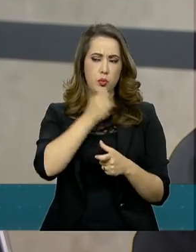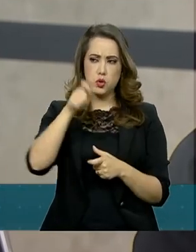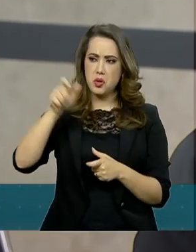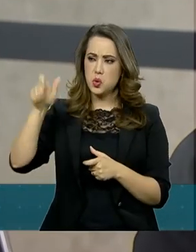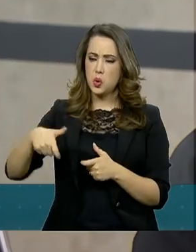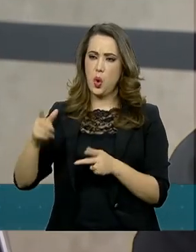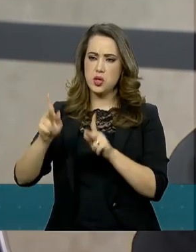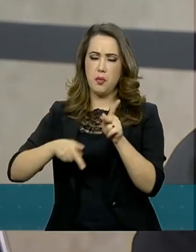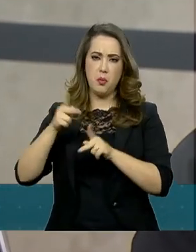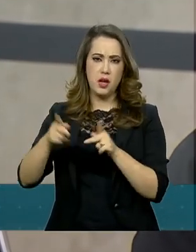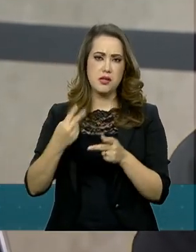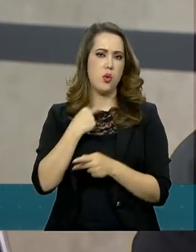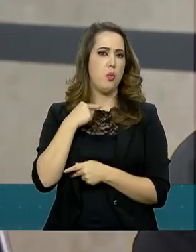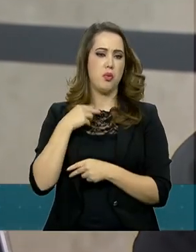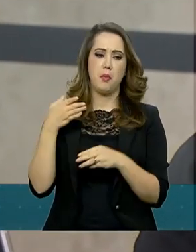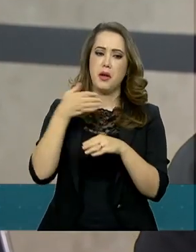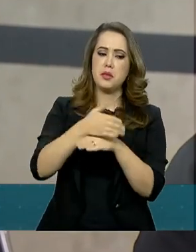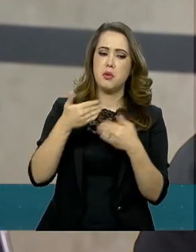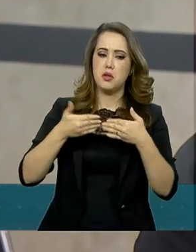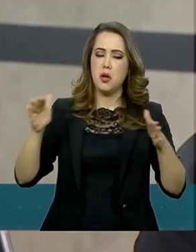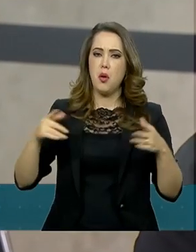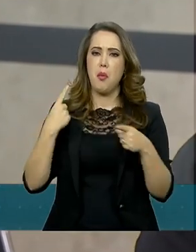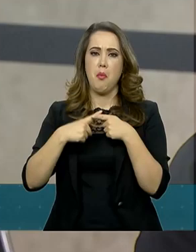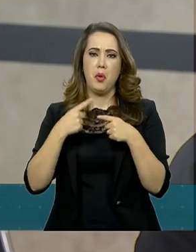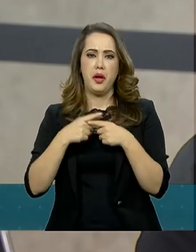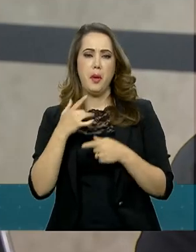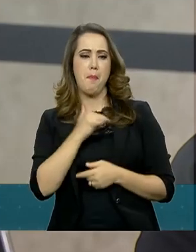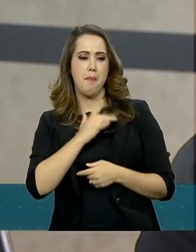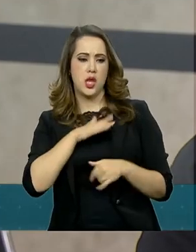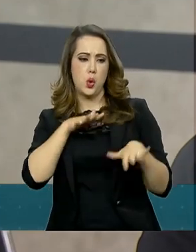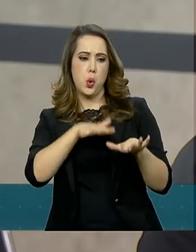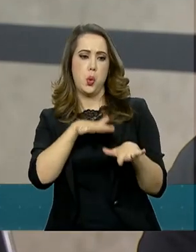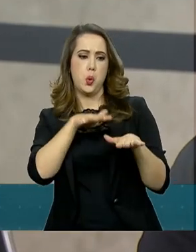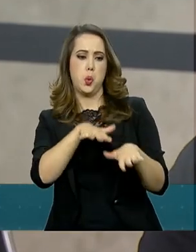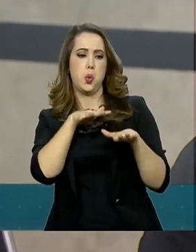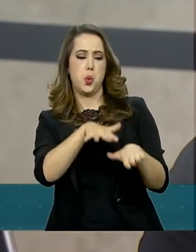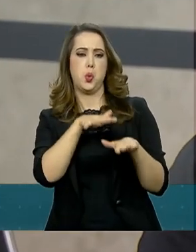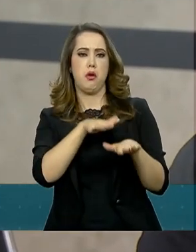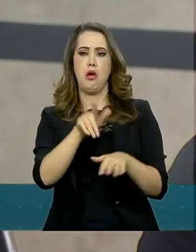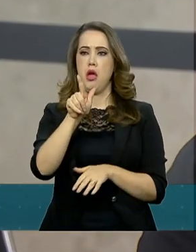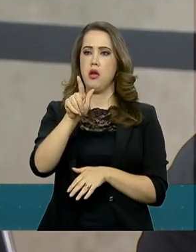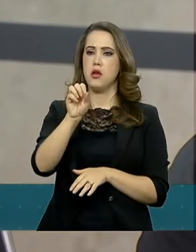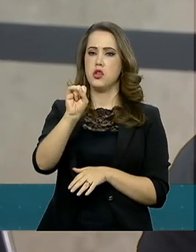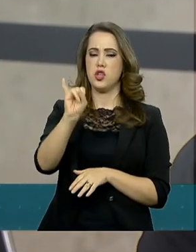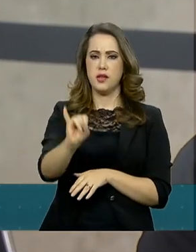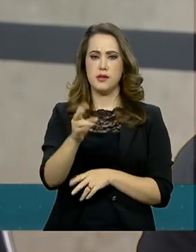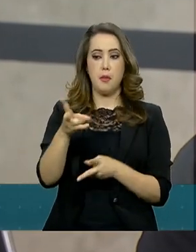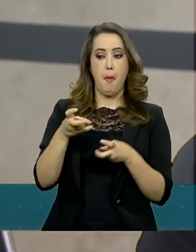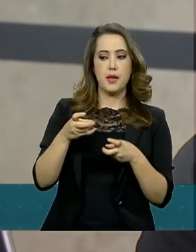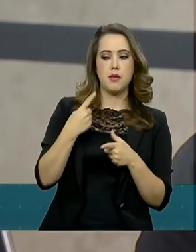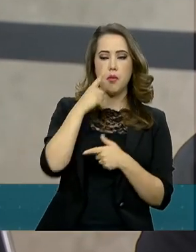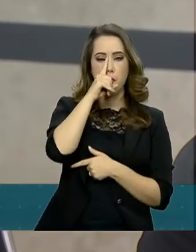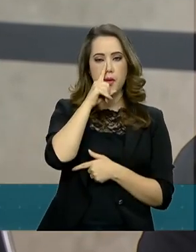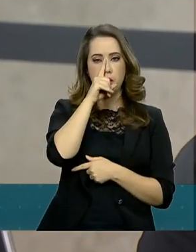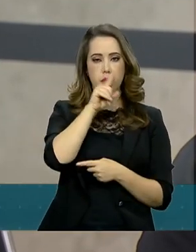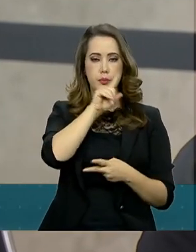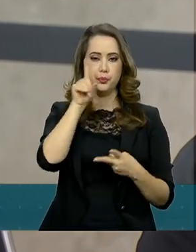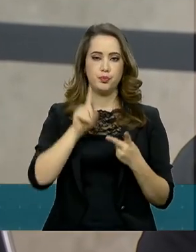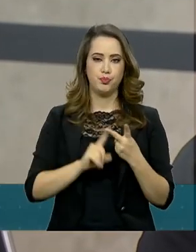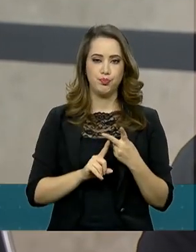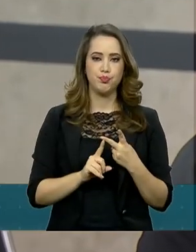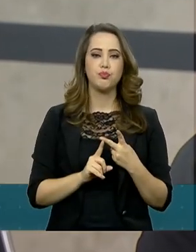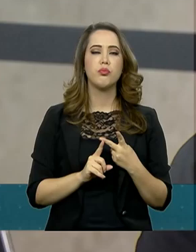e se partiu porque havia um temor de protesto jeci identificou o risco isso é uma pergunta a